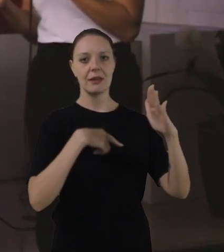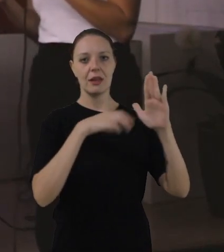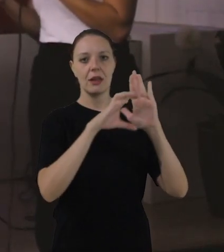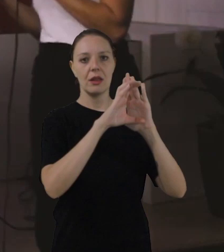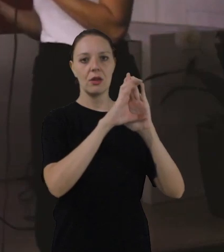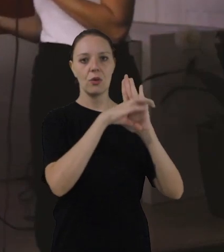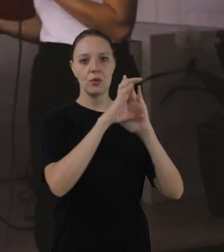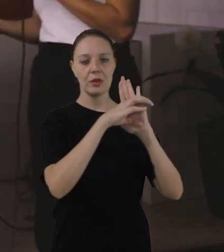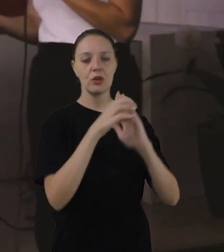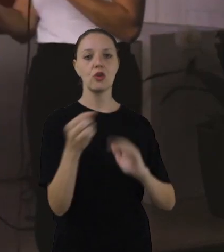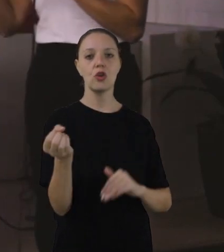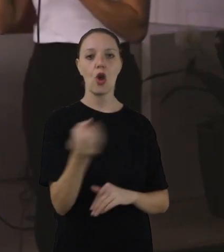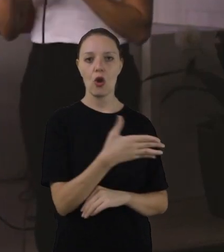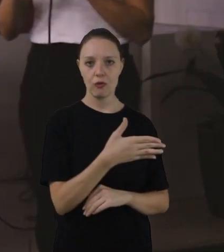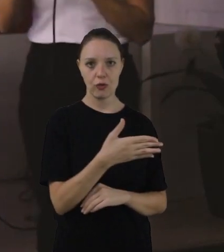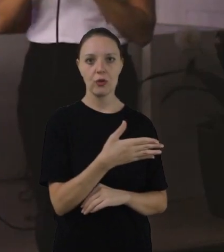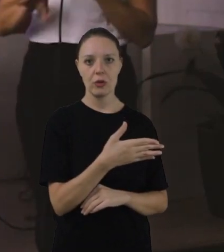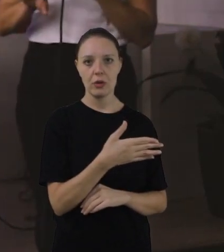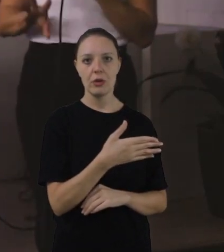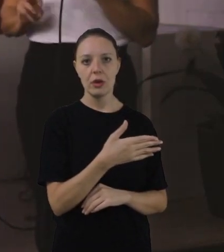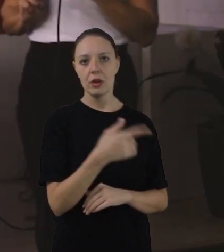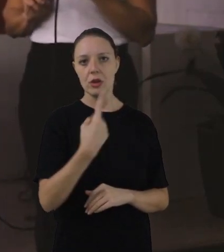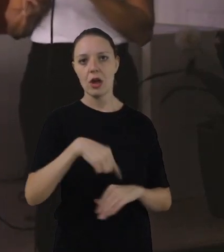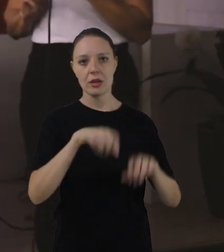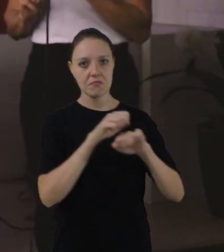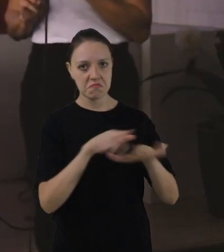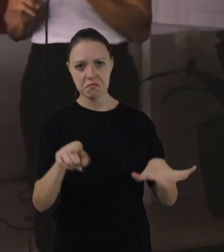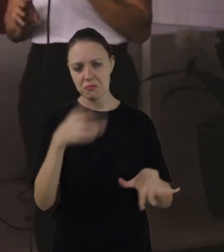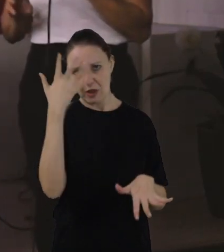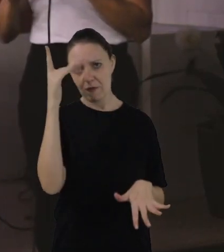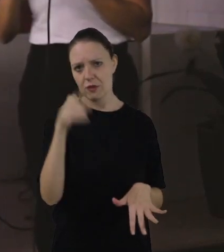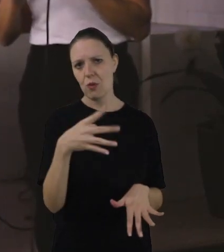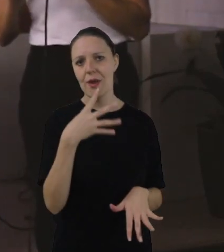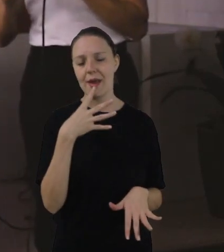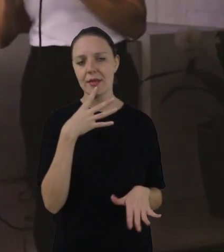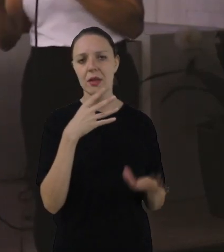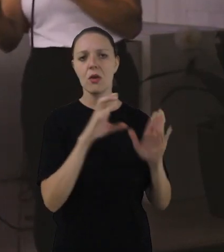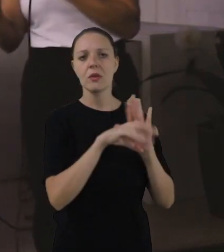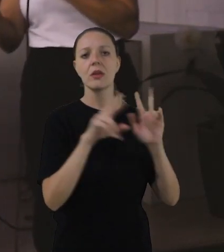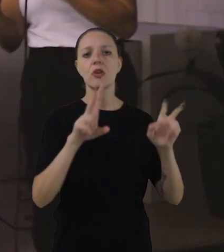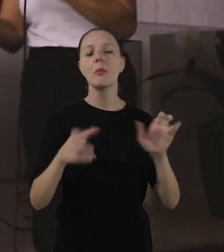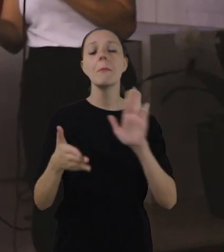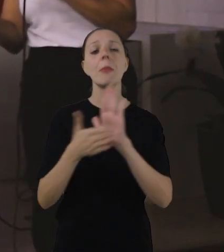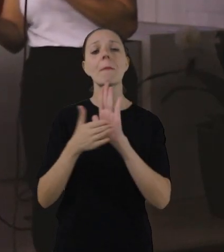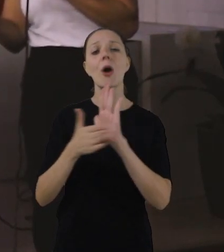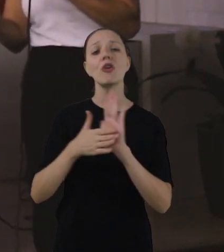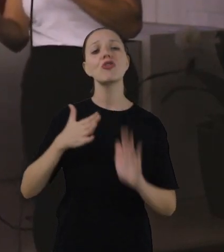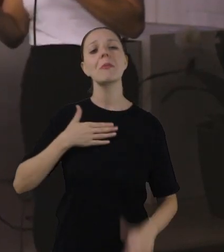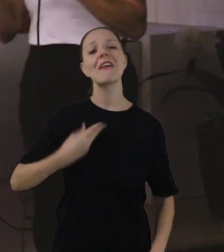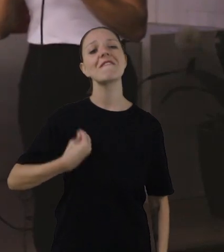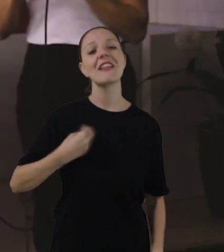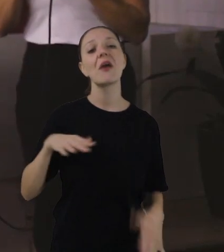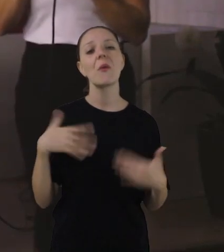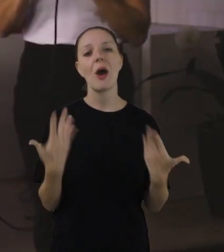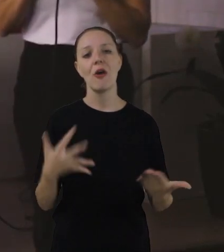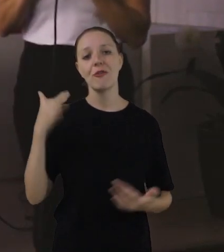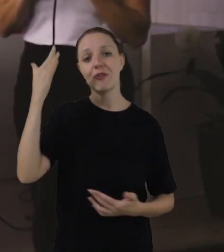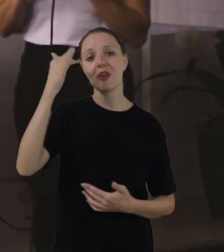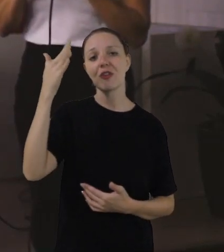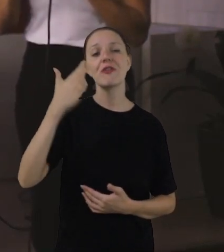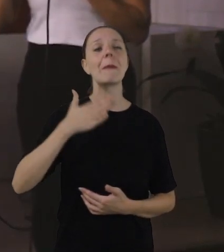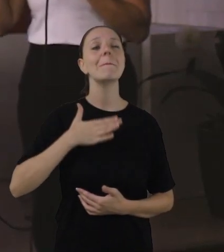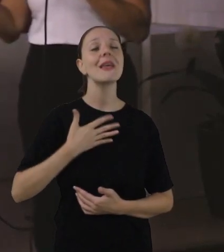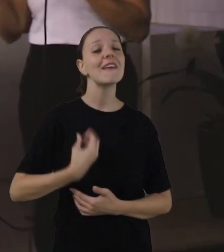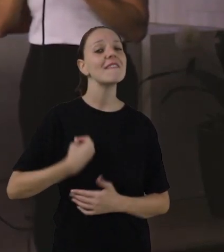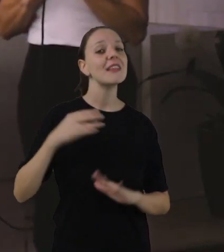um conceito chamado Ikigai. Não sei se vocês já ouviram falar dele, mas ele fala sobre propósito de vida. Ikigai é uma